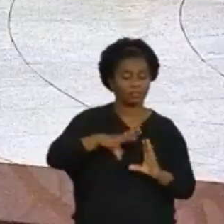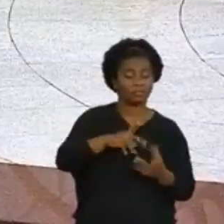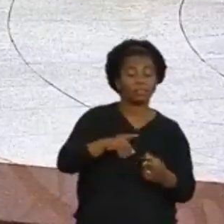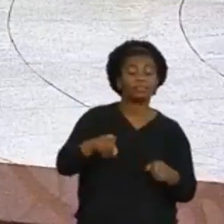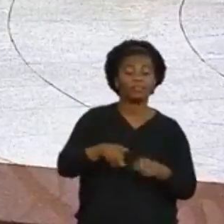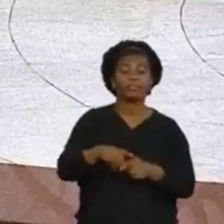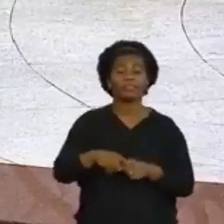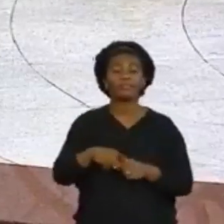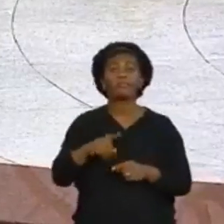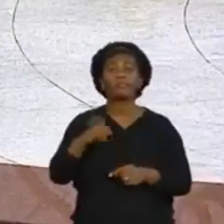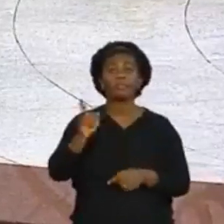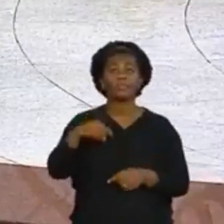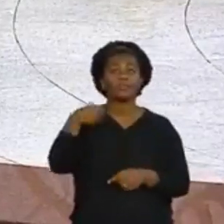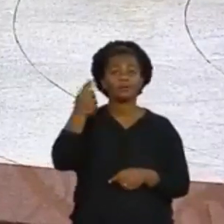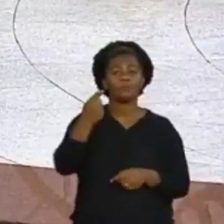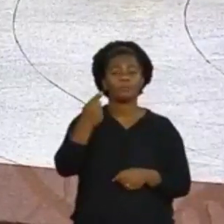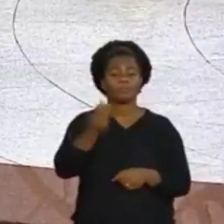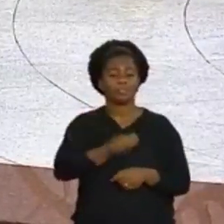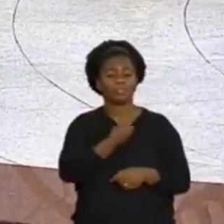não imagina.